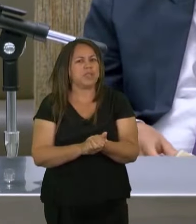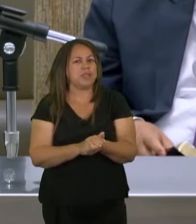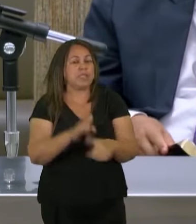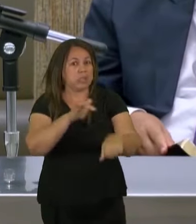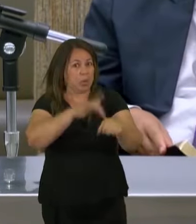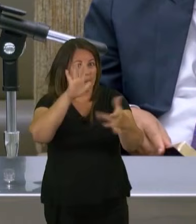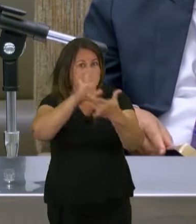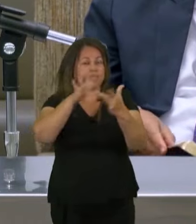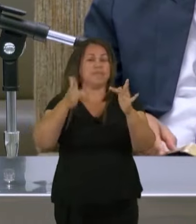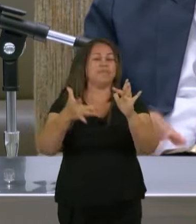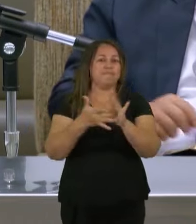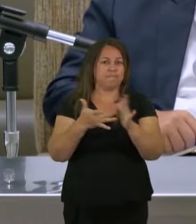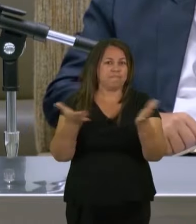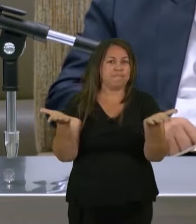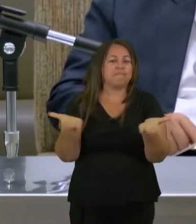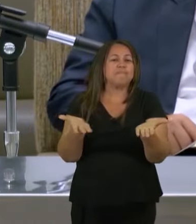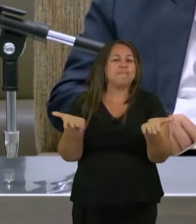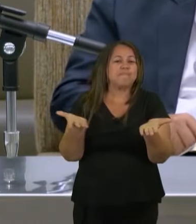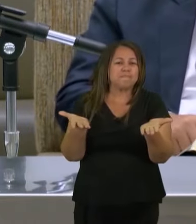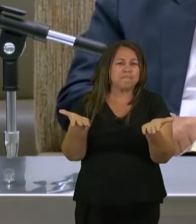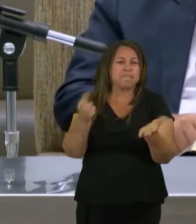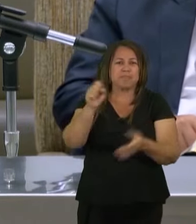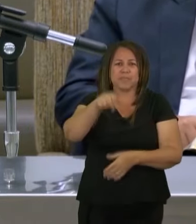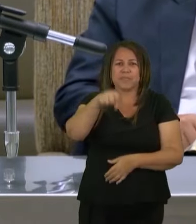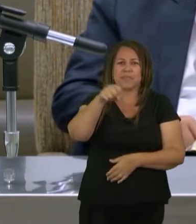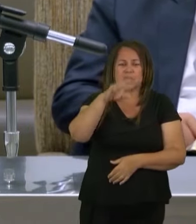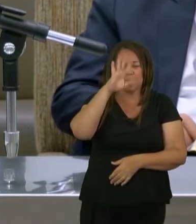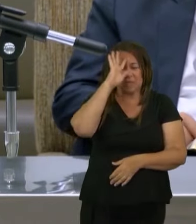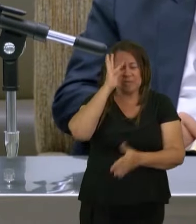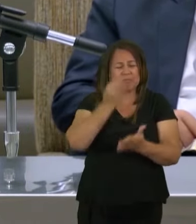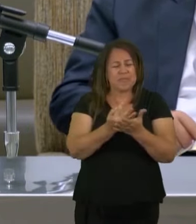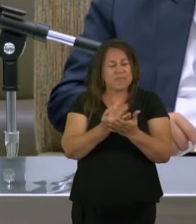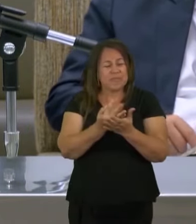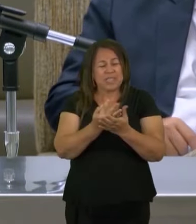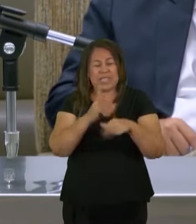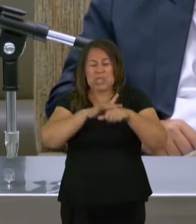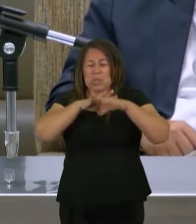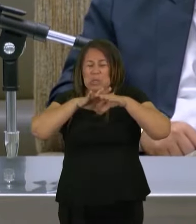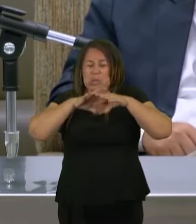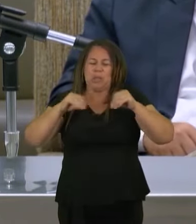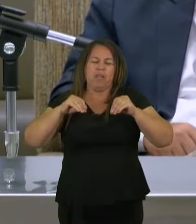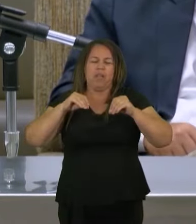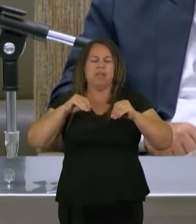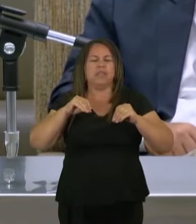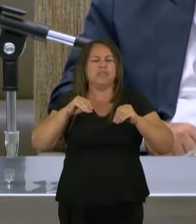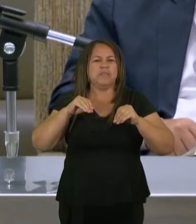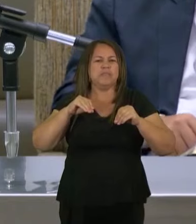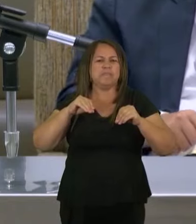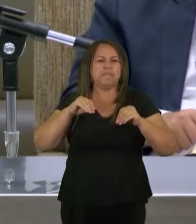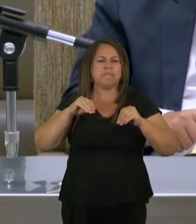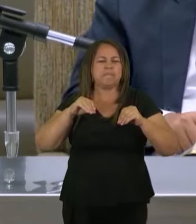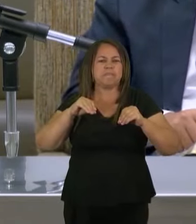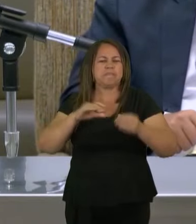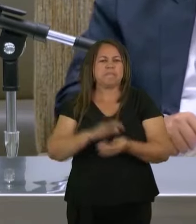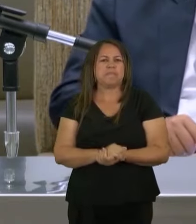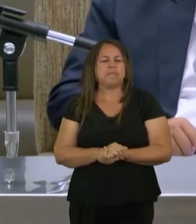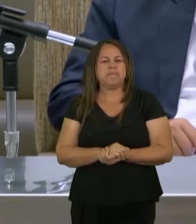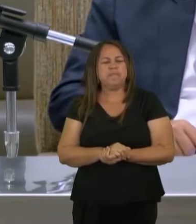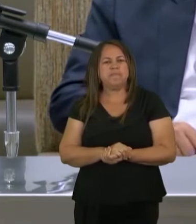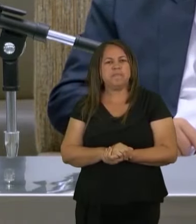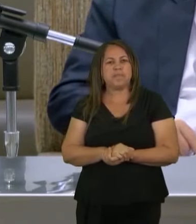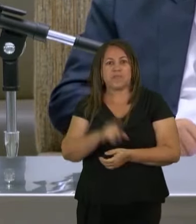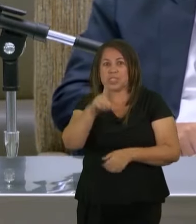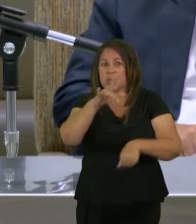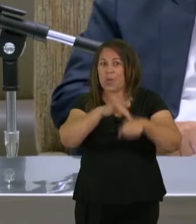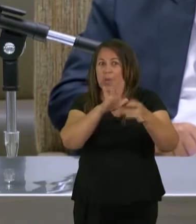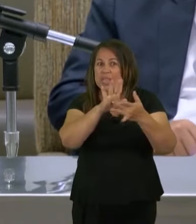Jesus nessa noite. Toca em Jesus nessa noite, que o mal ele bate em retirada. Você toca em Jesus